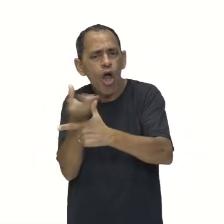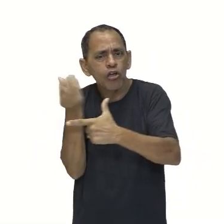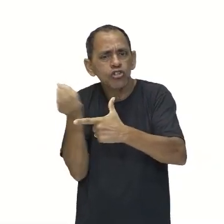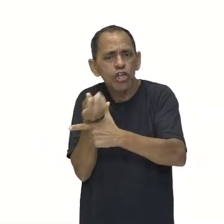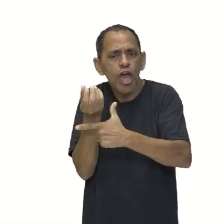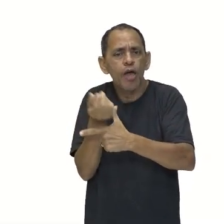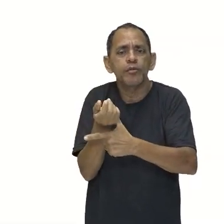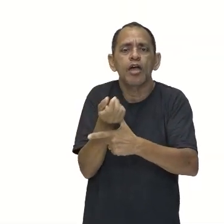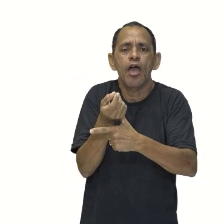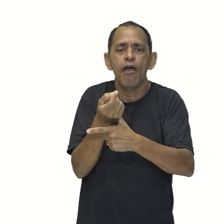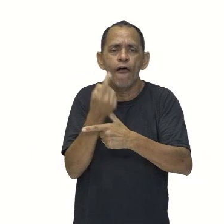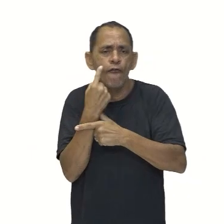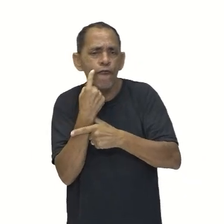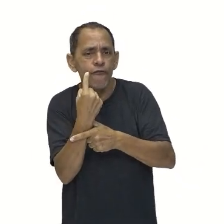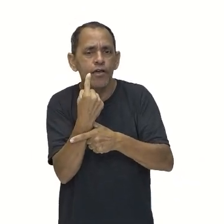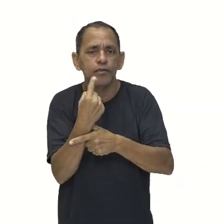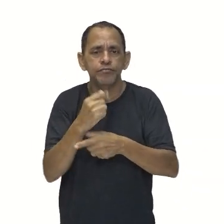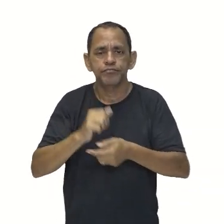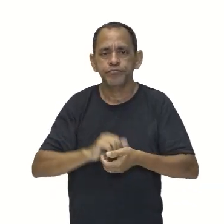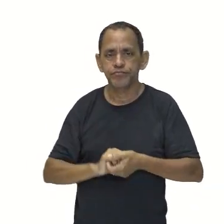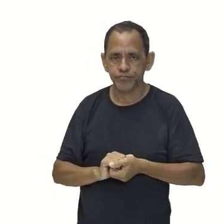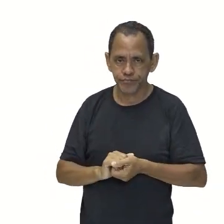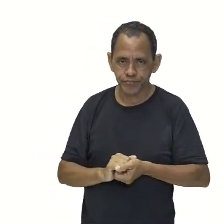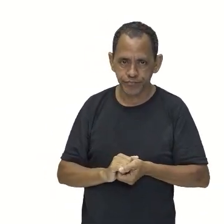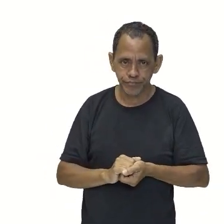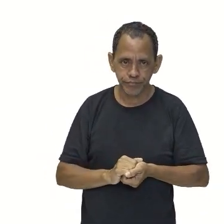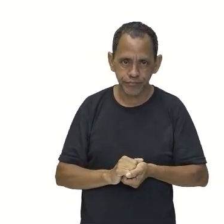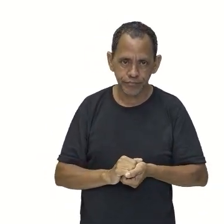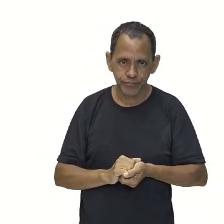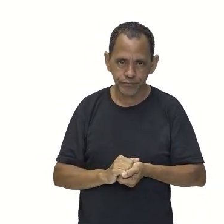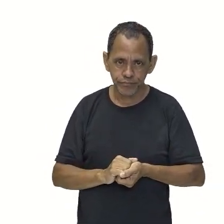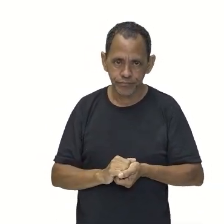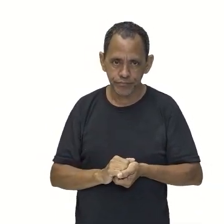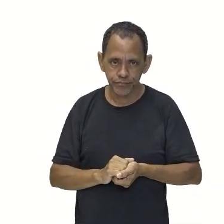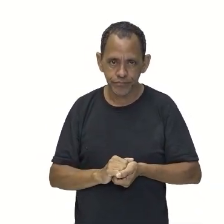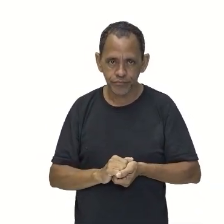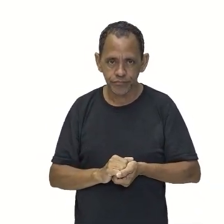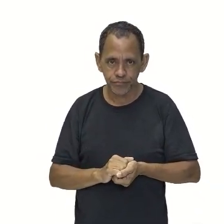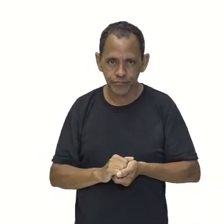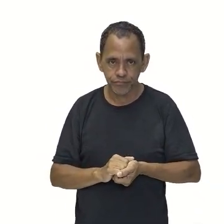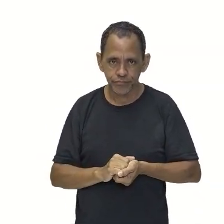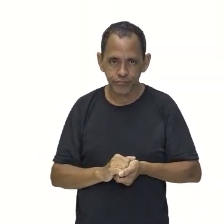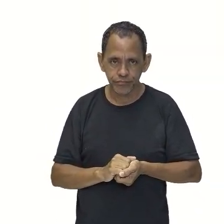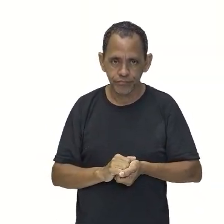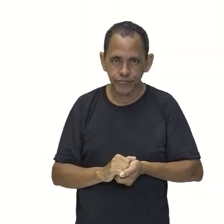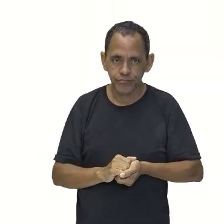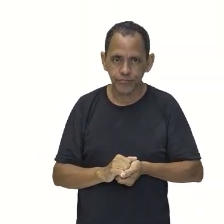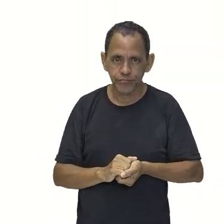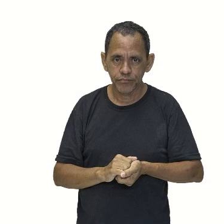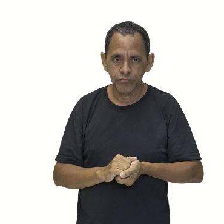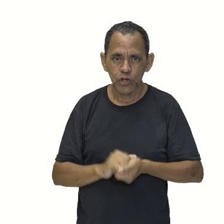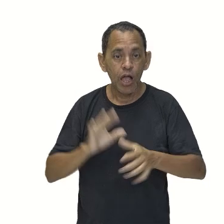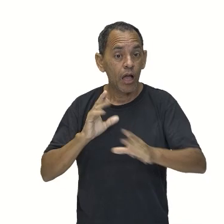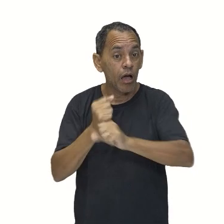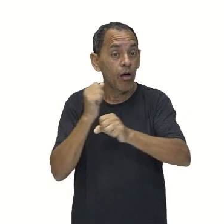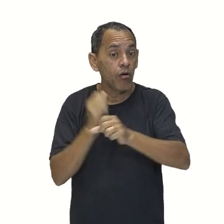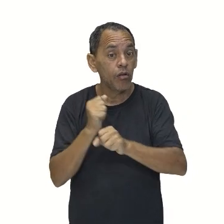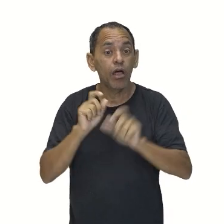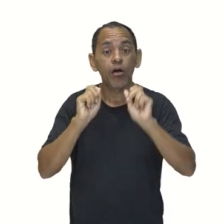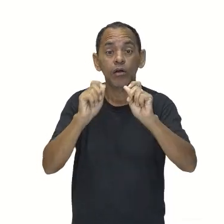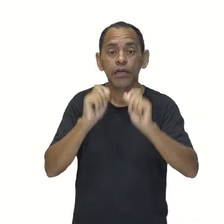olha. Expressão algébrica, certo? Que calcula